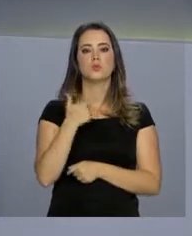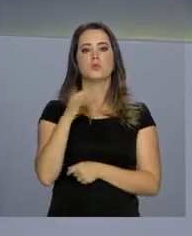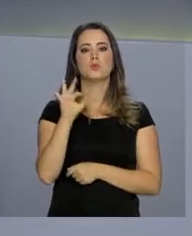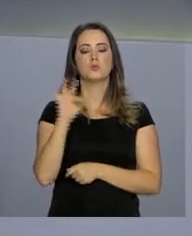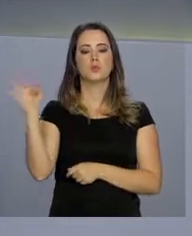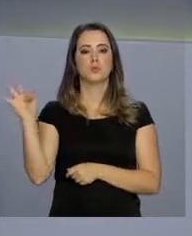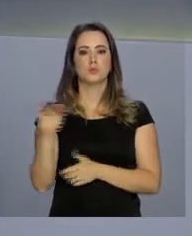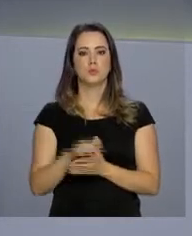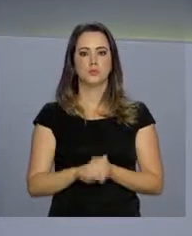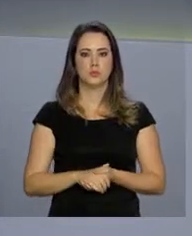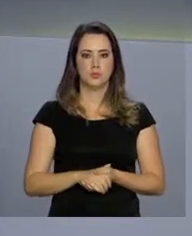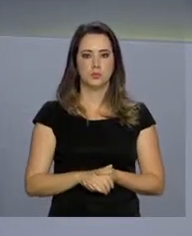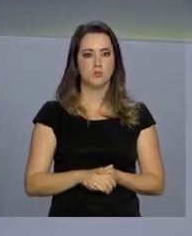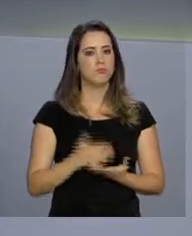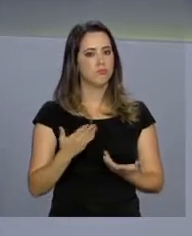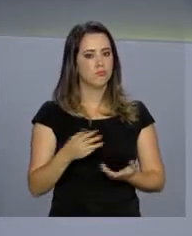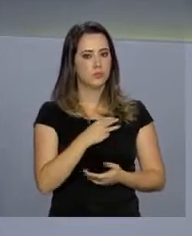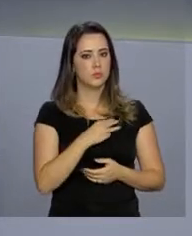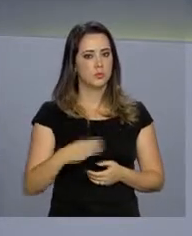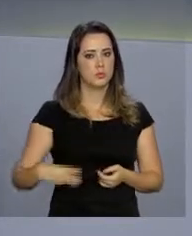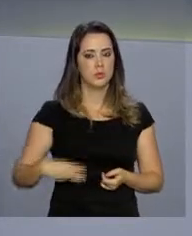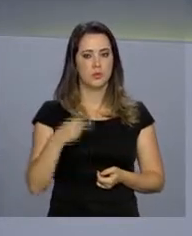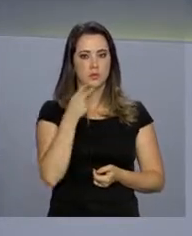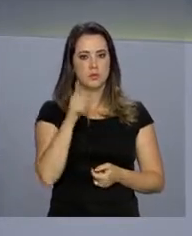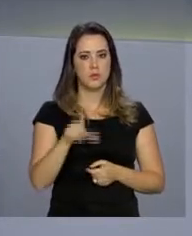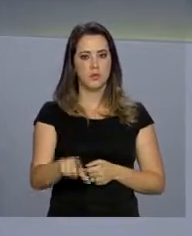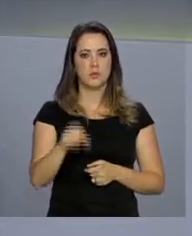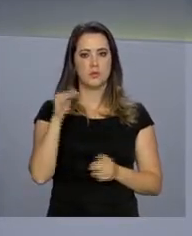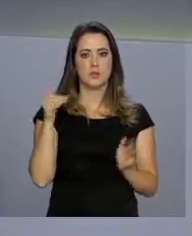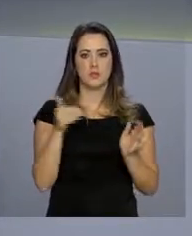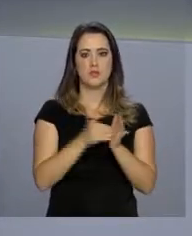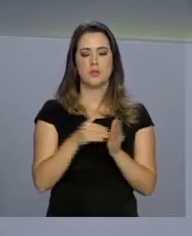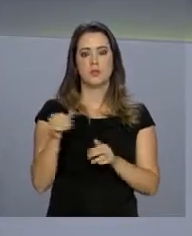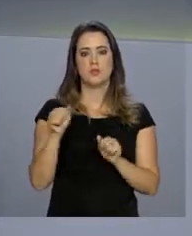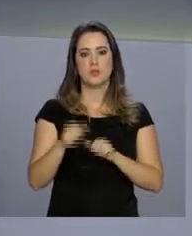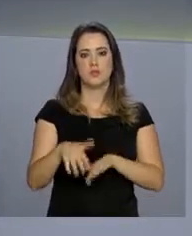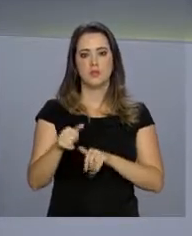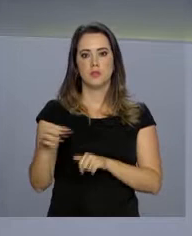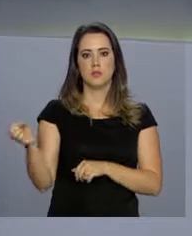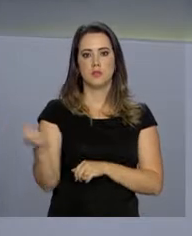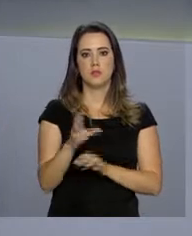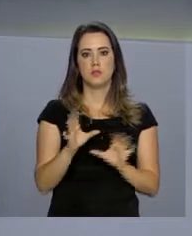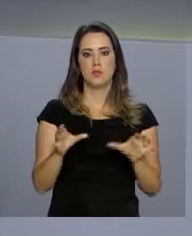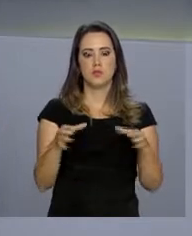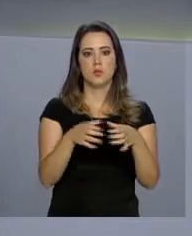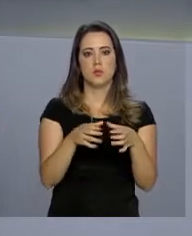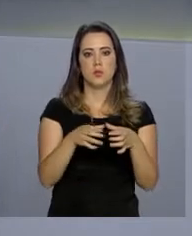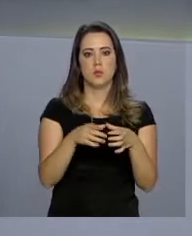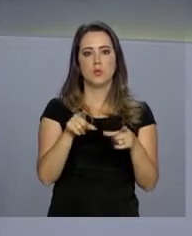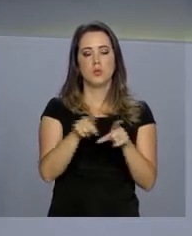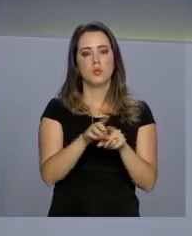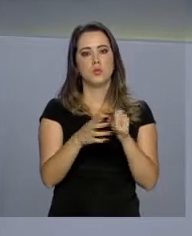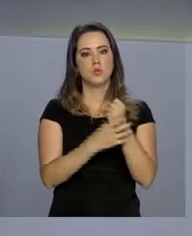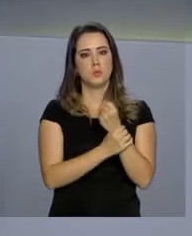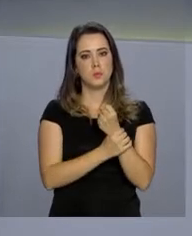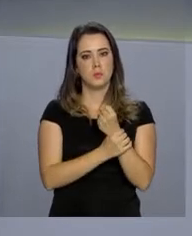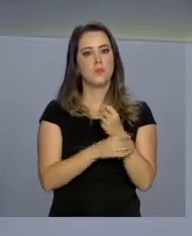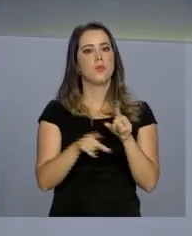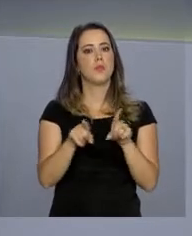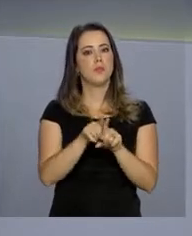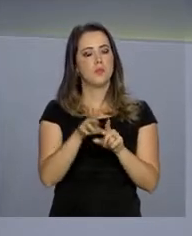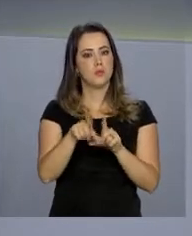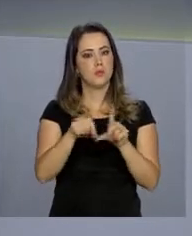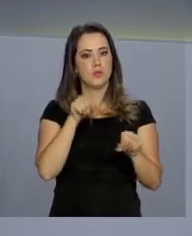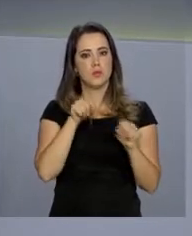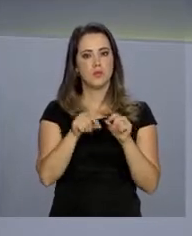loterias federais jungmann disse que vai nomear até setembro o novo conselho nacional de segurança pública que vai